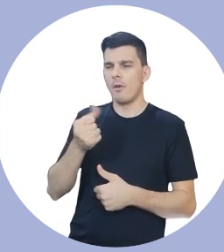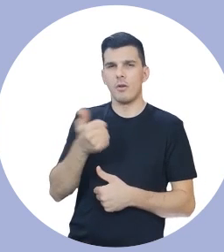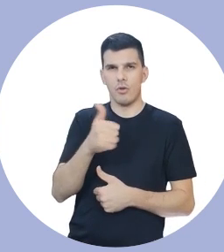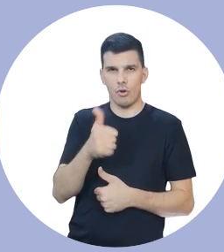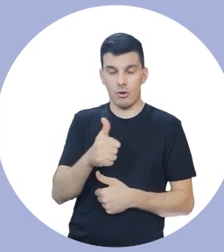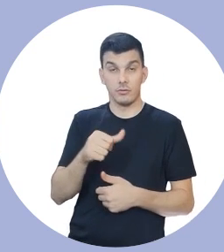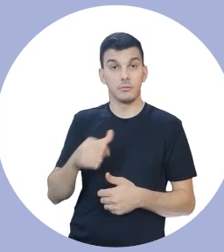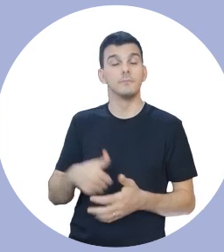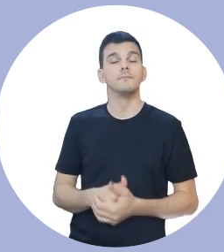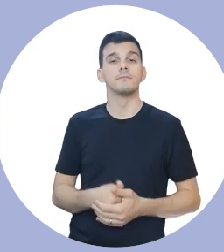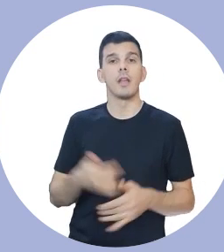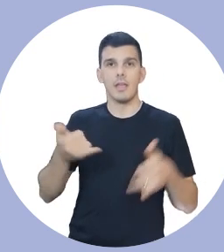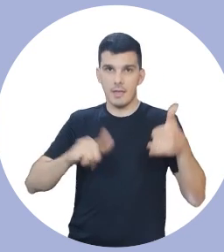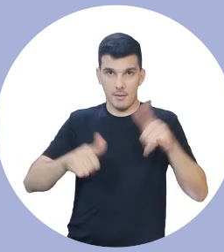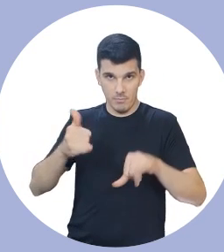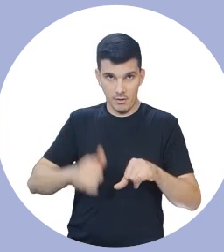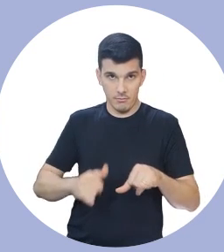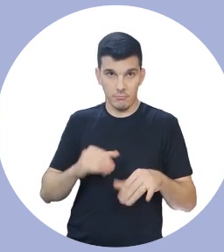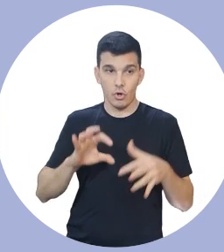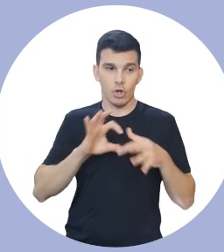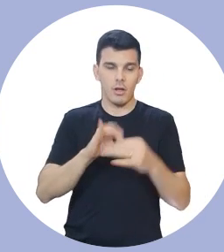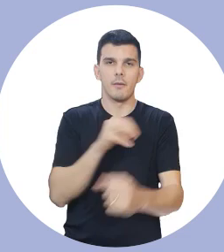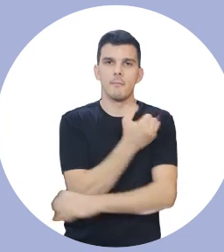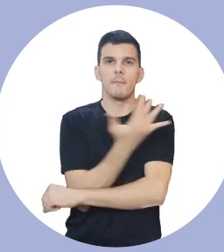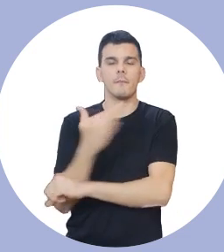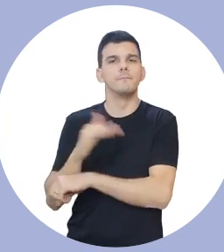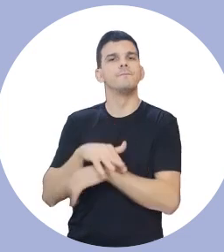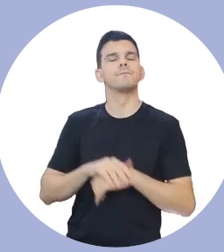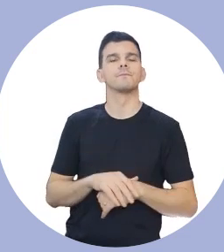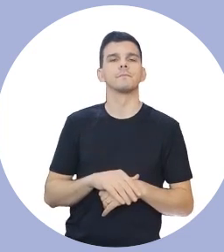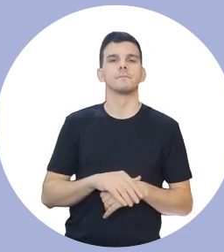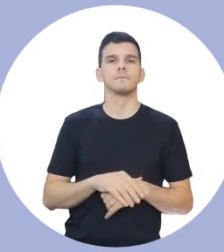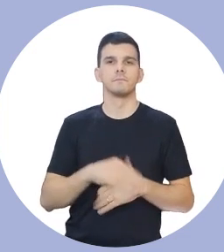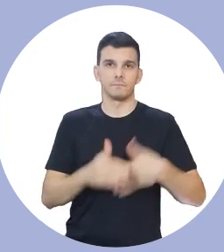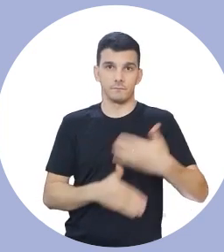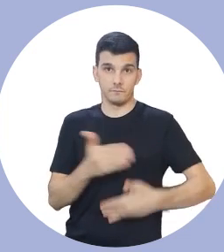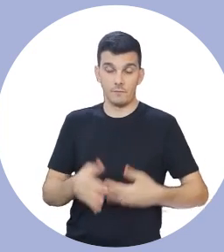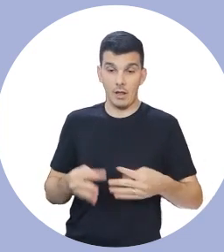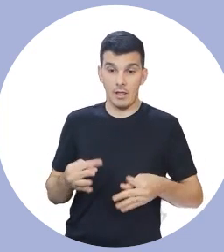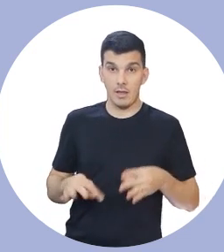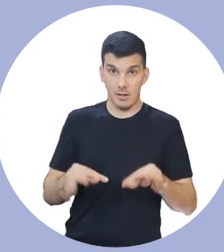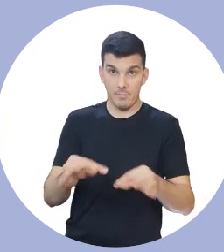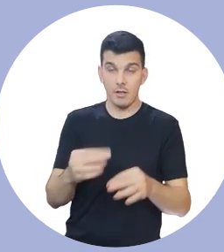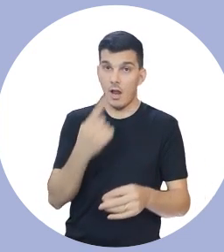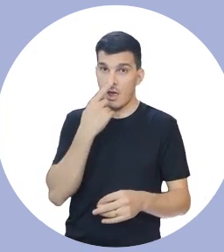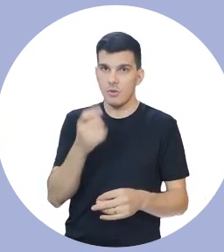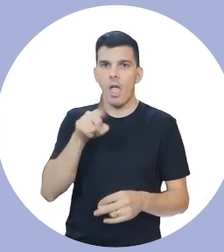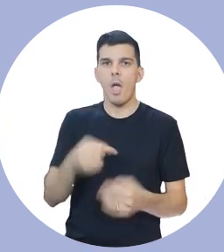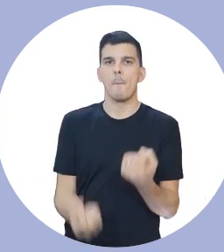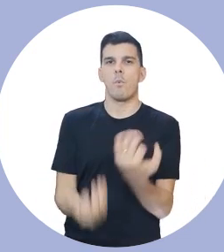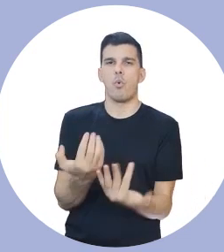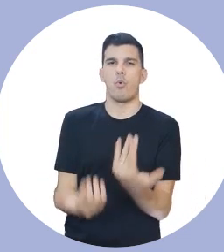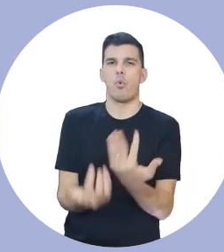2011, química ambiental também. Um dos processos usados no tratamento de lixo